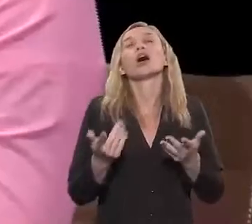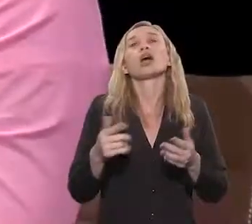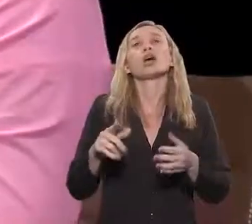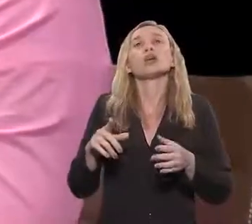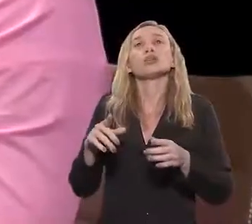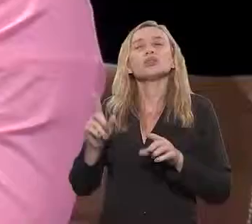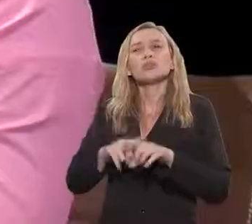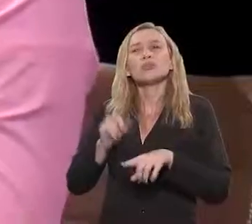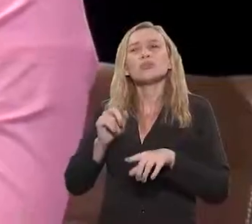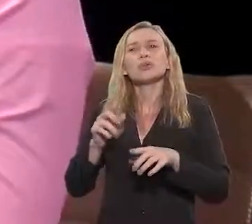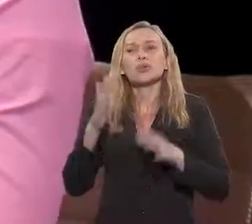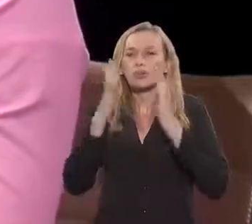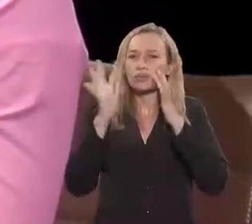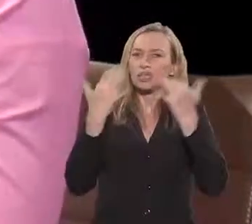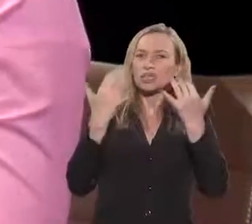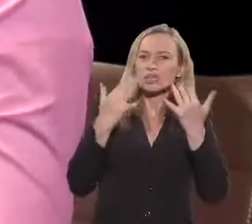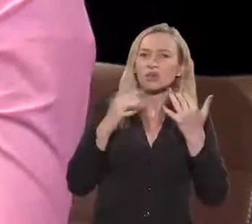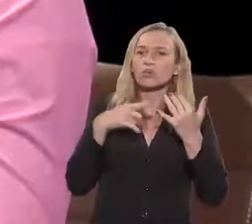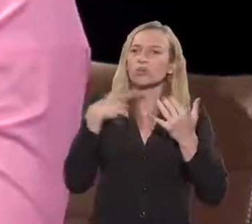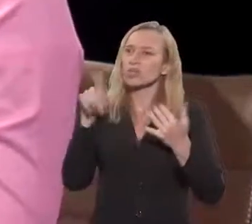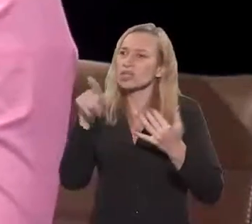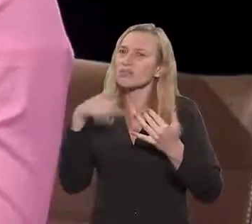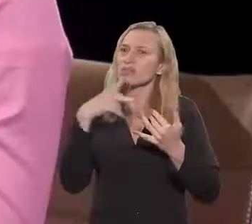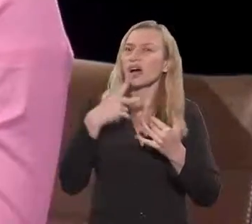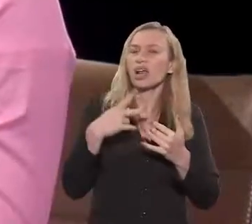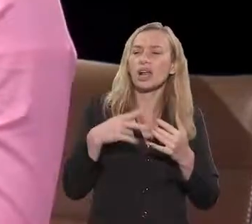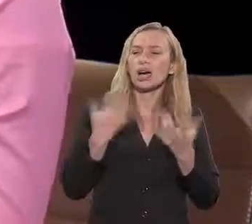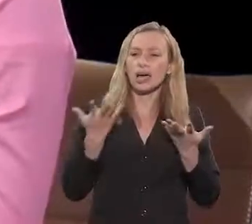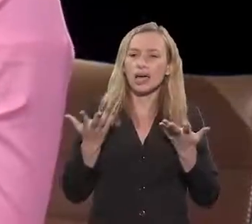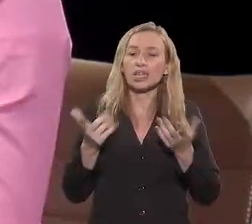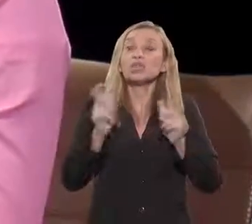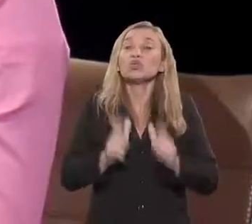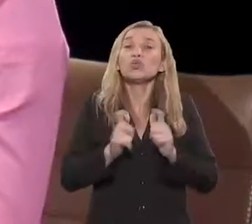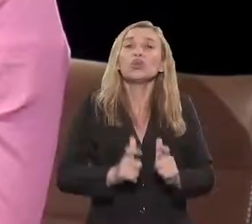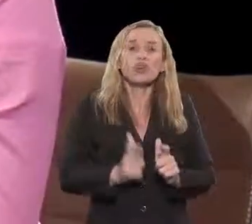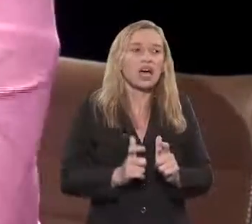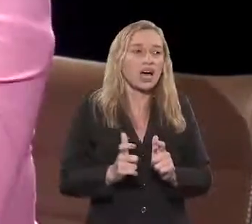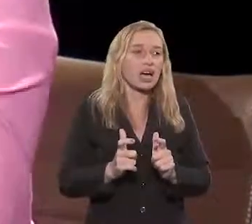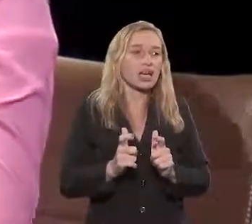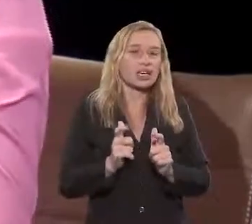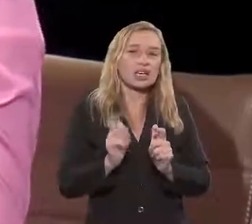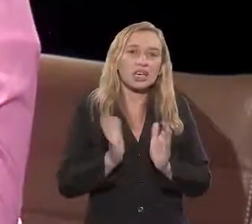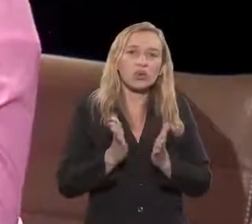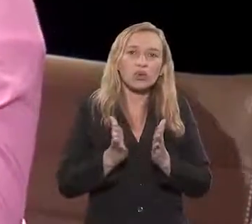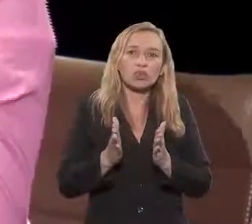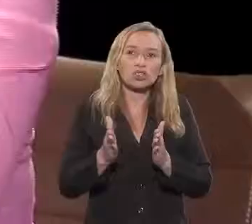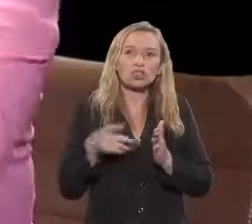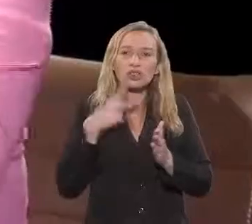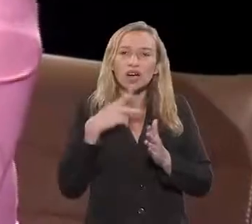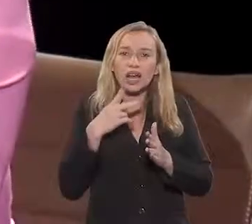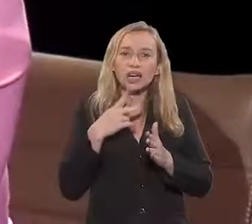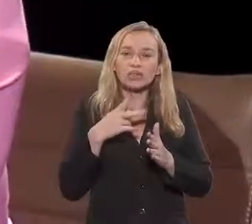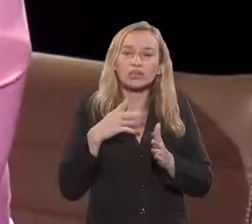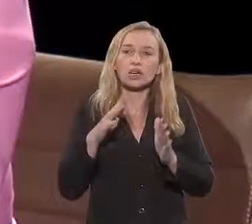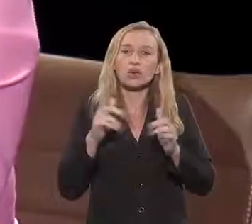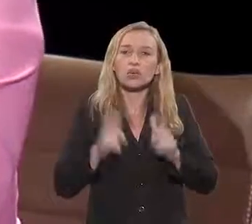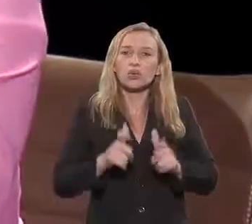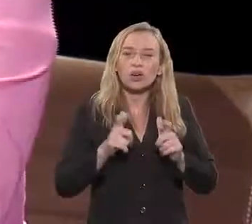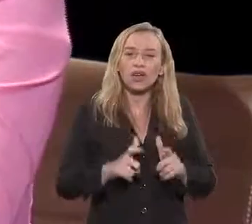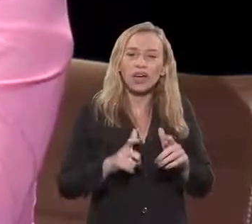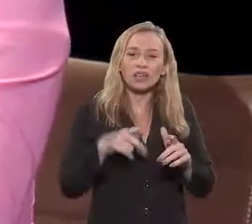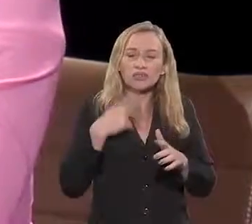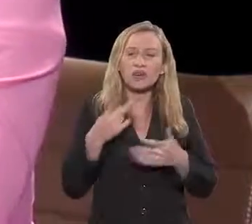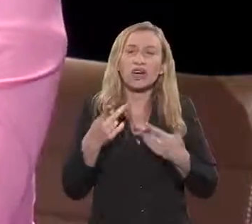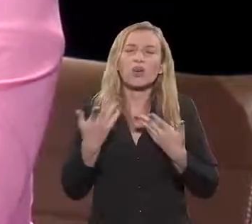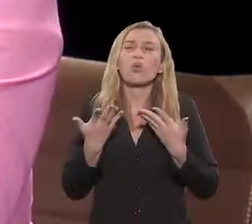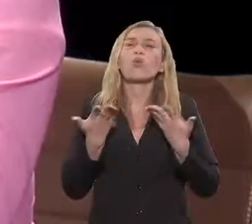uma coisa que me chama também a atenção, né, quando você fala, é desse lugar, que é muito hoje, né, comentado, que é o lugar de fala.